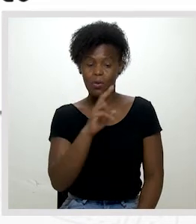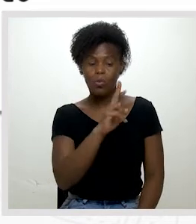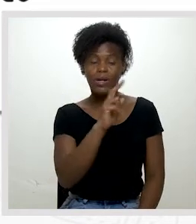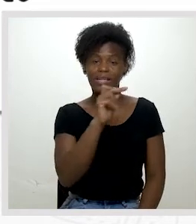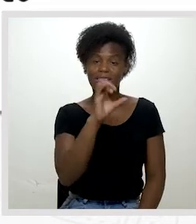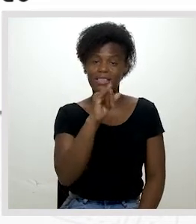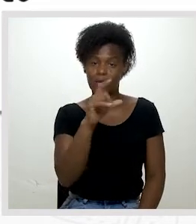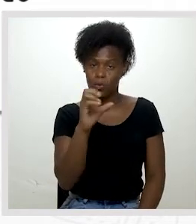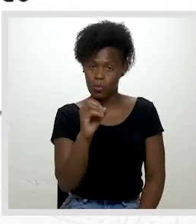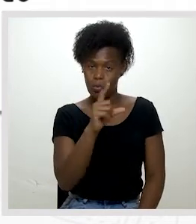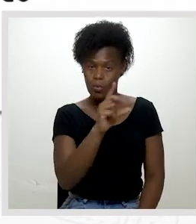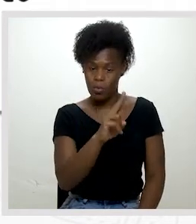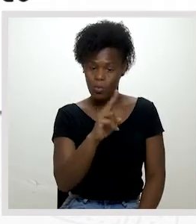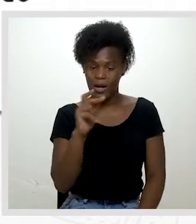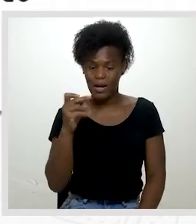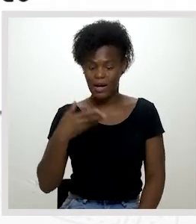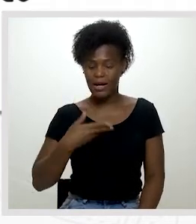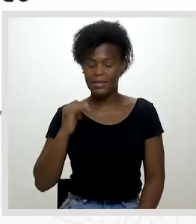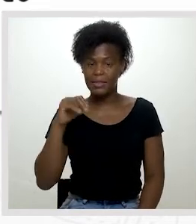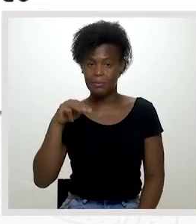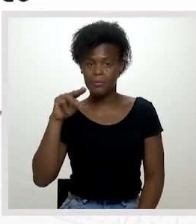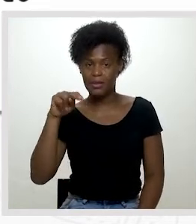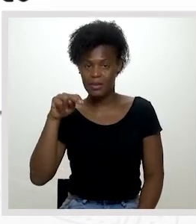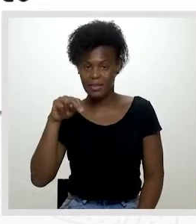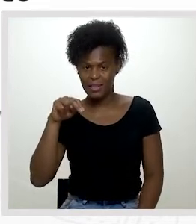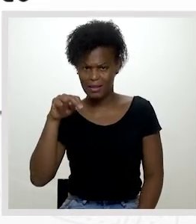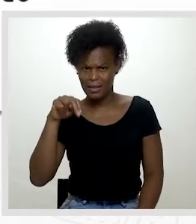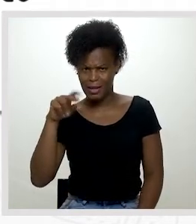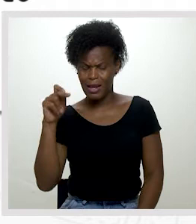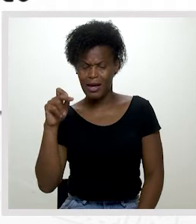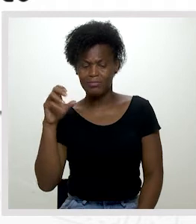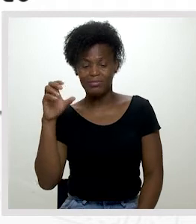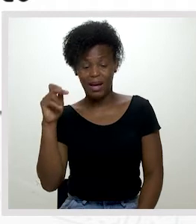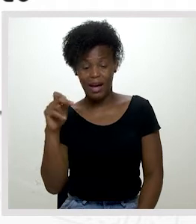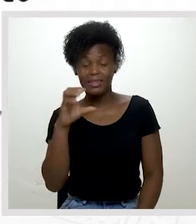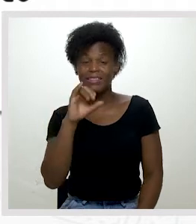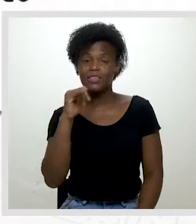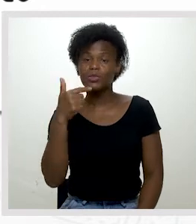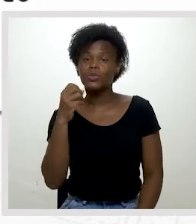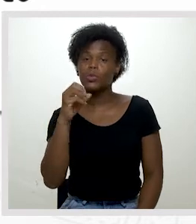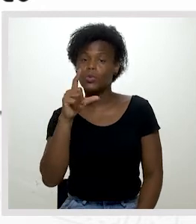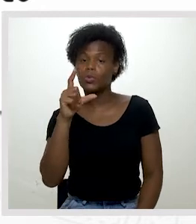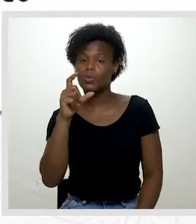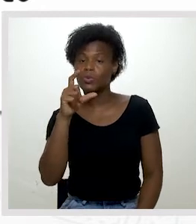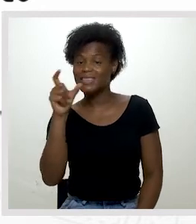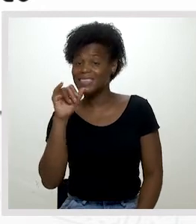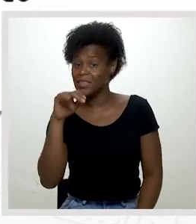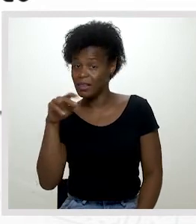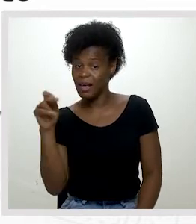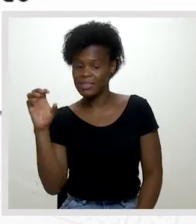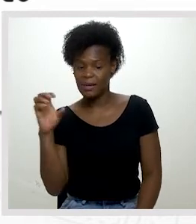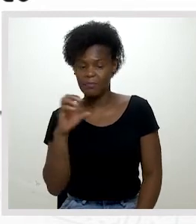O, adenina pela letra A e citosina pela letra C. A linha B, temos